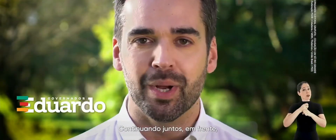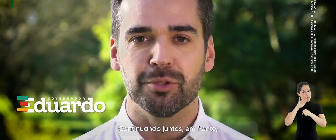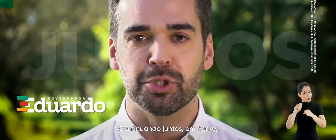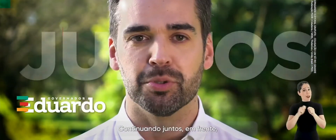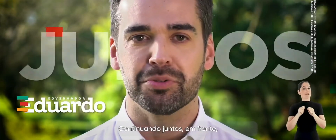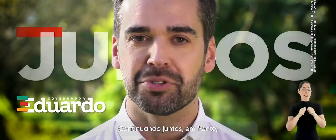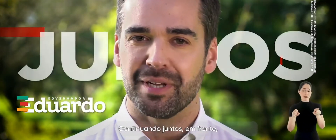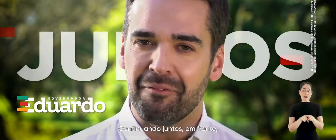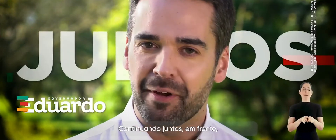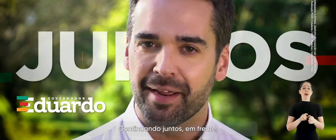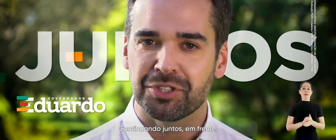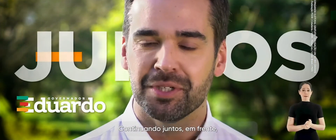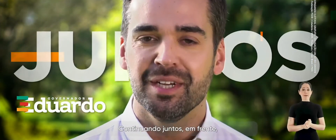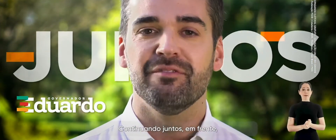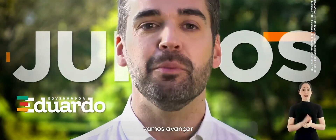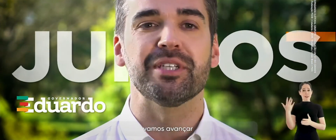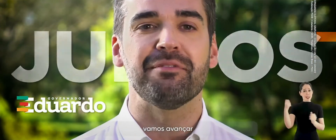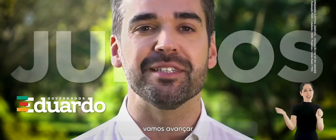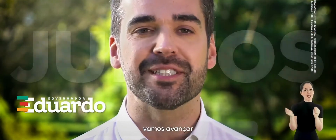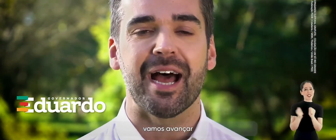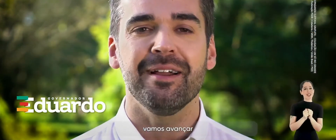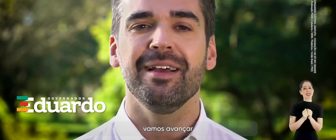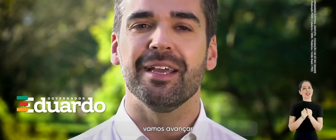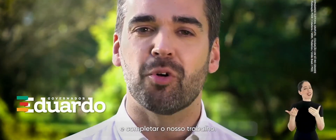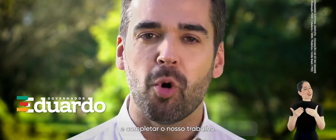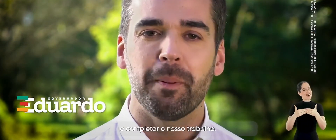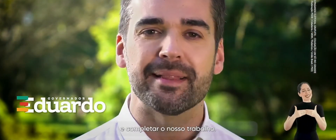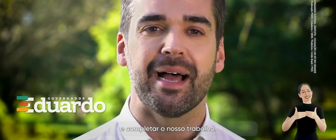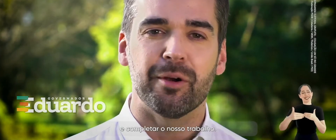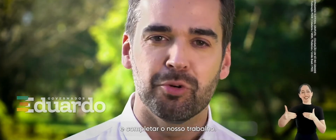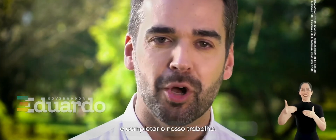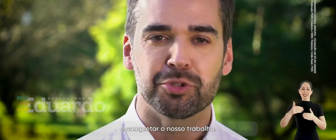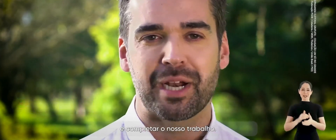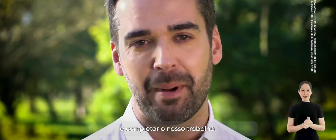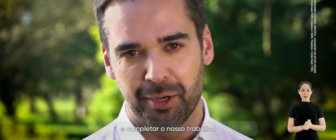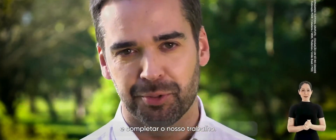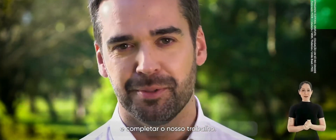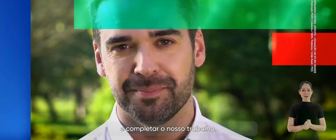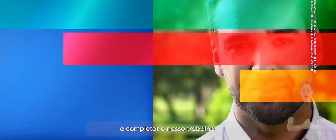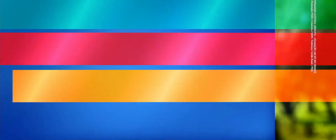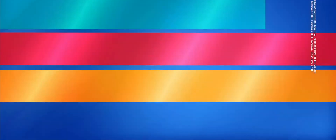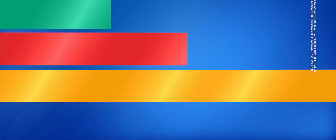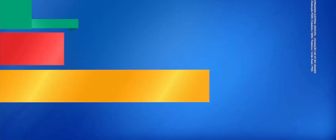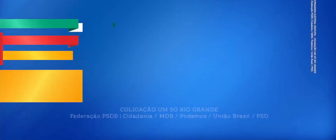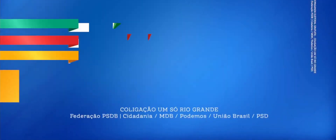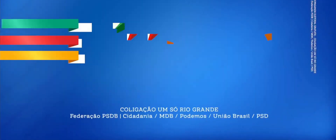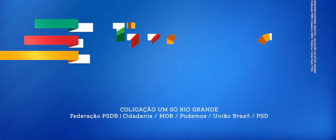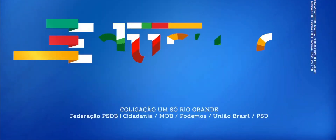Continuando juntos, em frente, vamos avançar e completar o nosso trabalho.